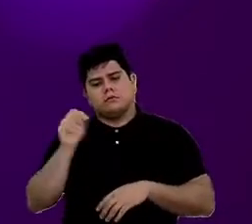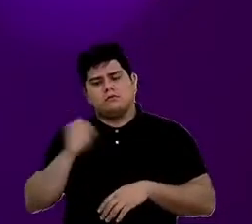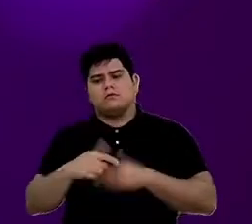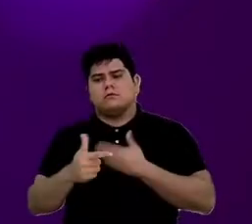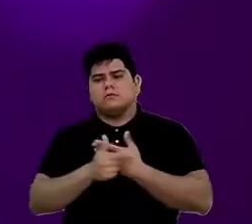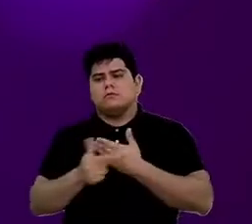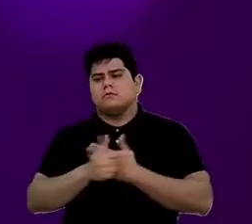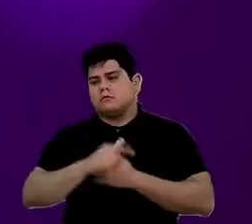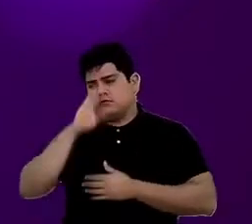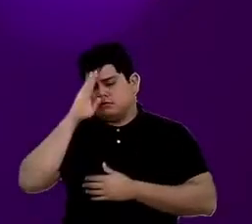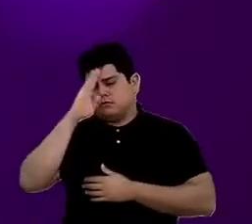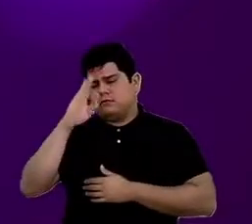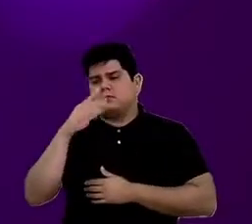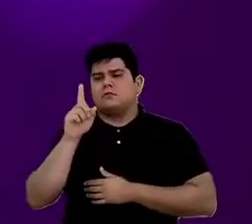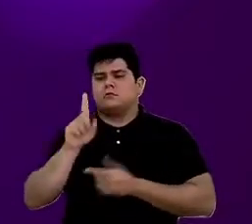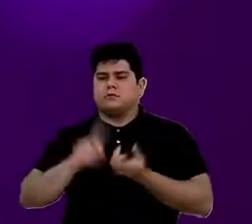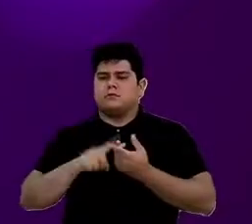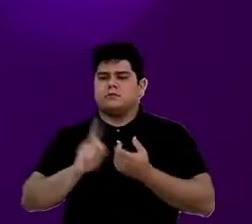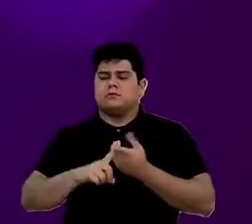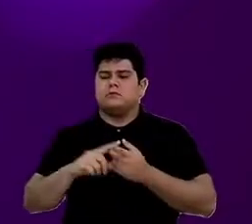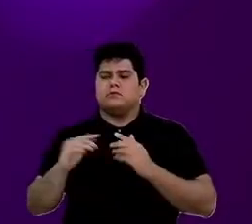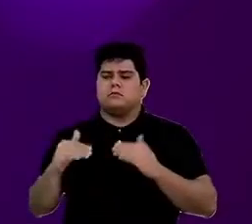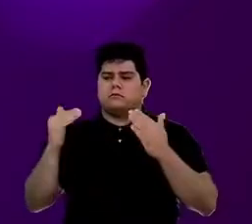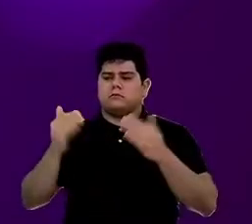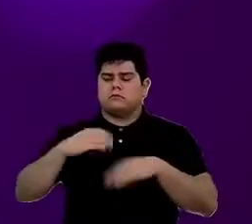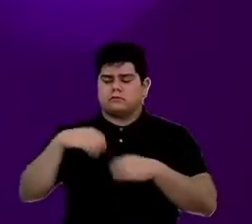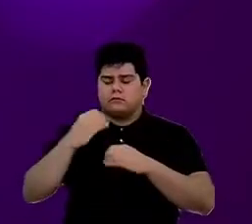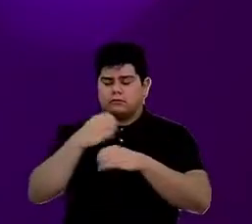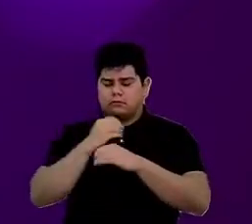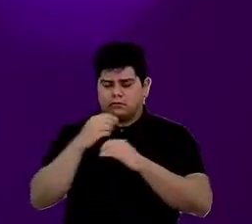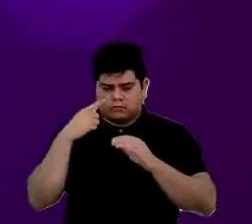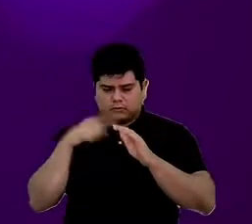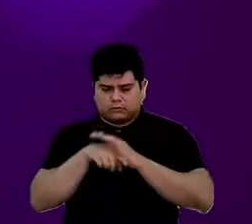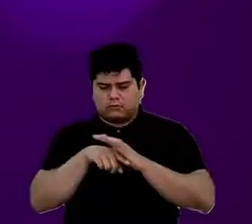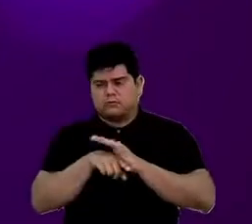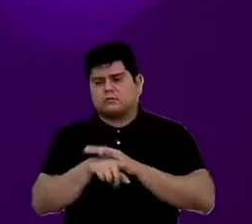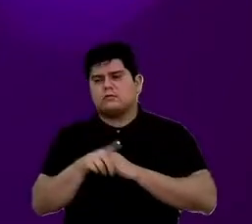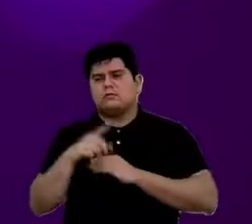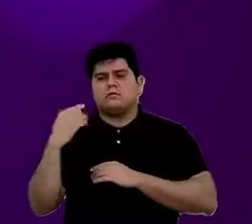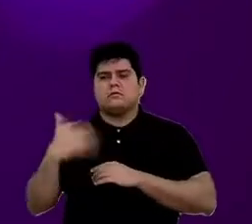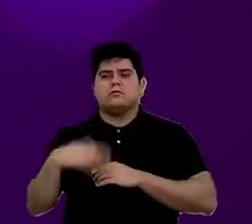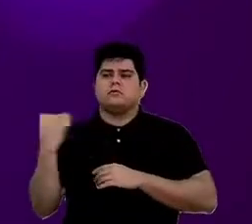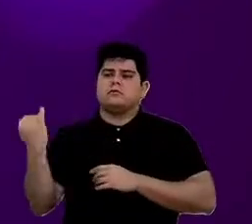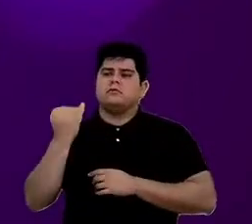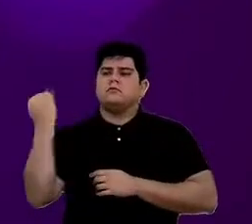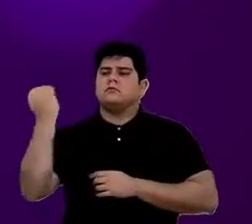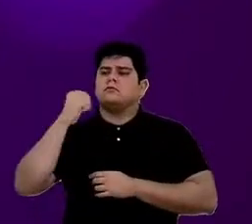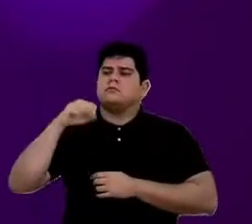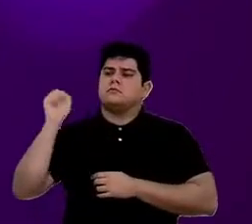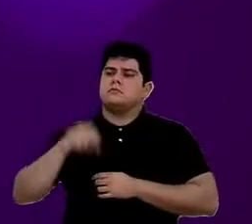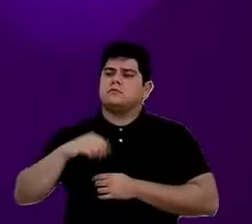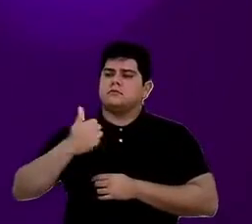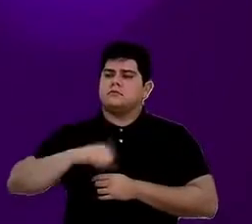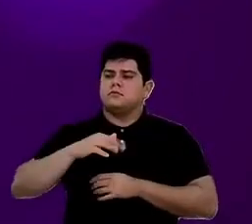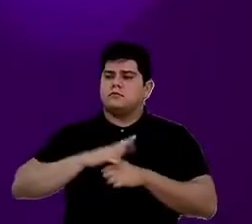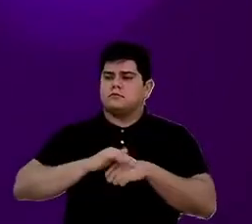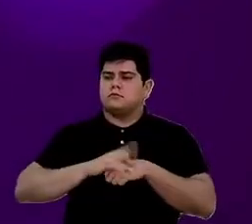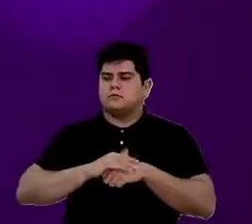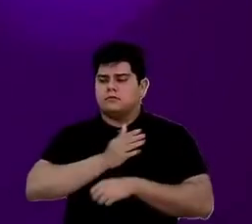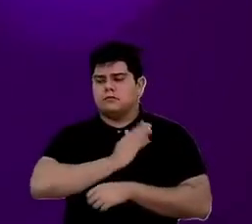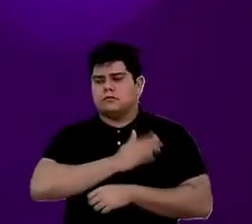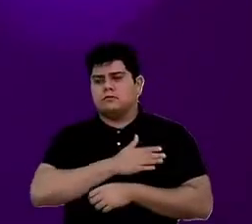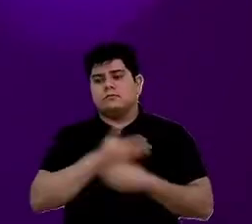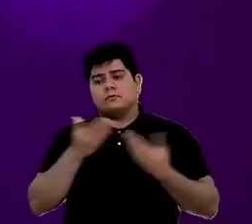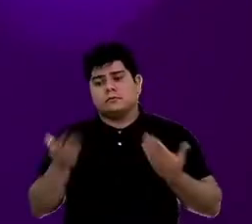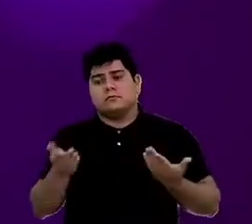e principalmente também a nível ambulatorial, ela tem um papel ainda muito fundamental na investigação de doença coronária, né? E